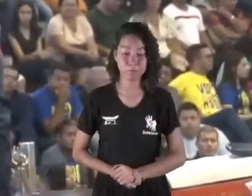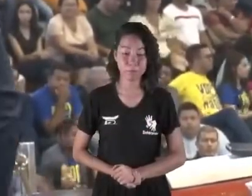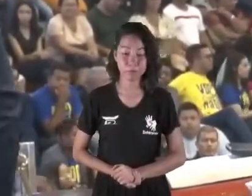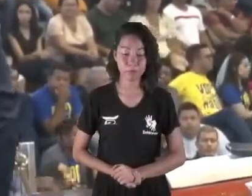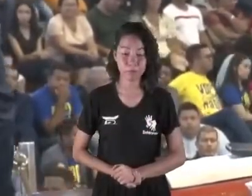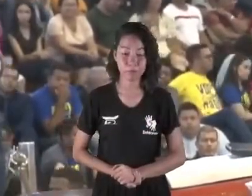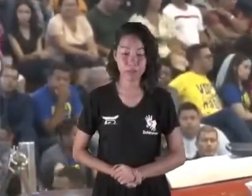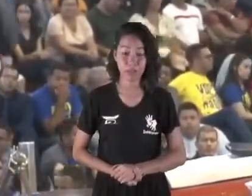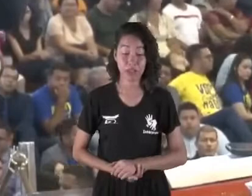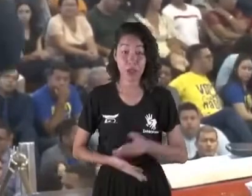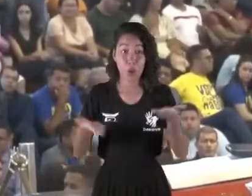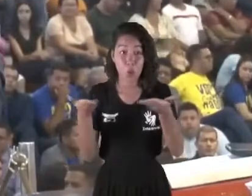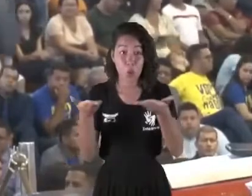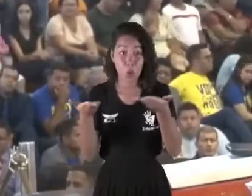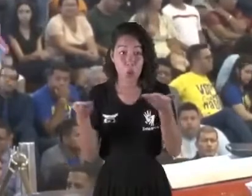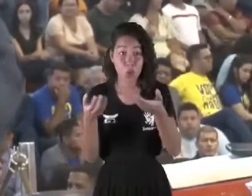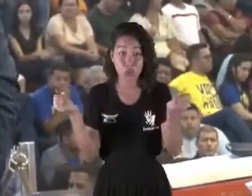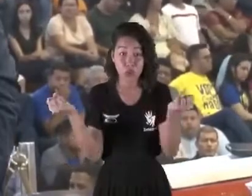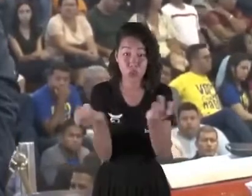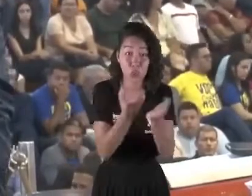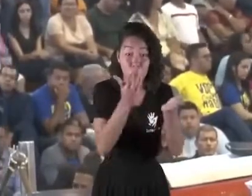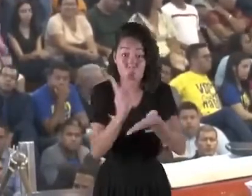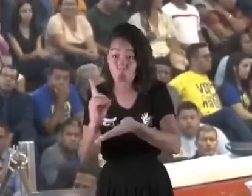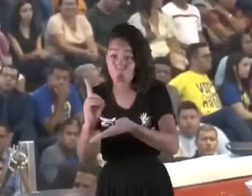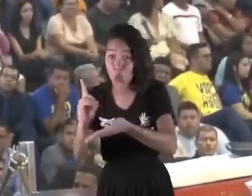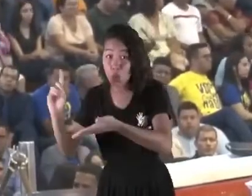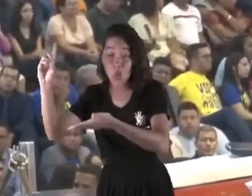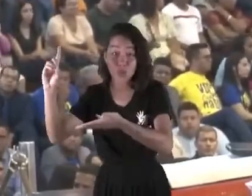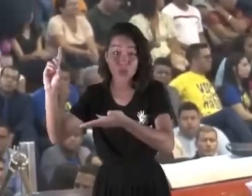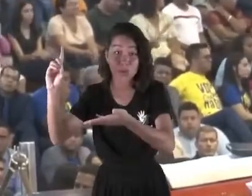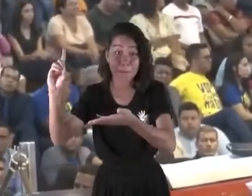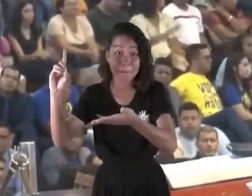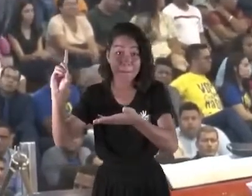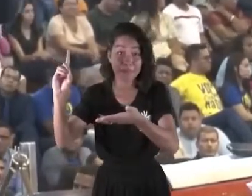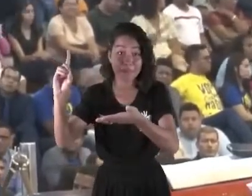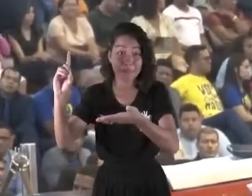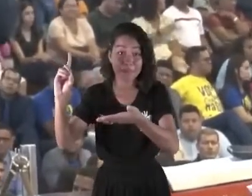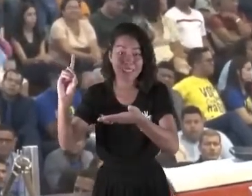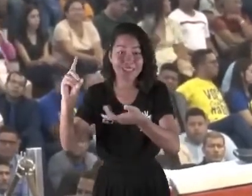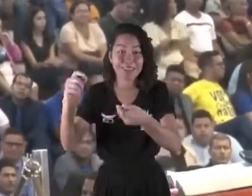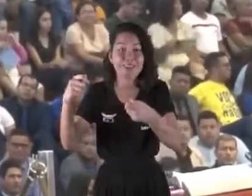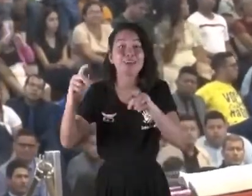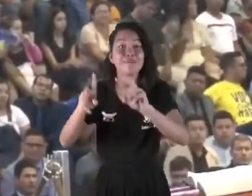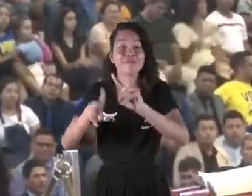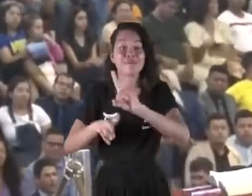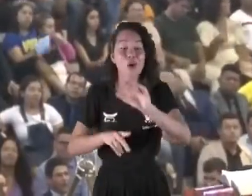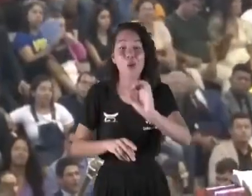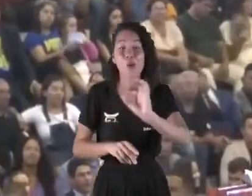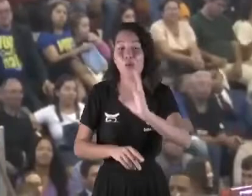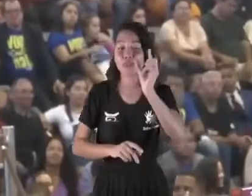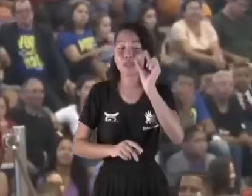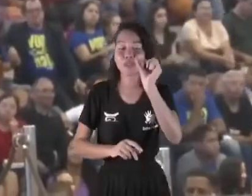Nesta noite, a glória de Deus vai te derrubar. Teu orgulho,